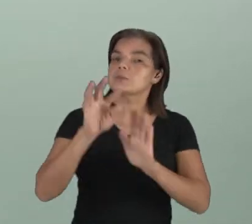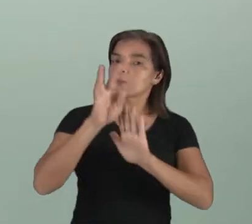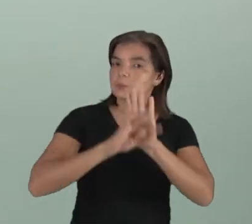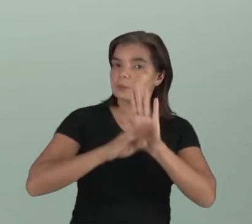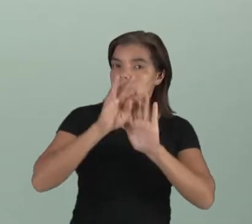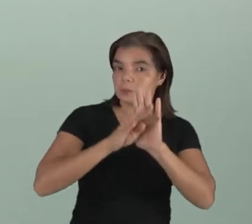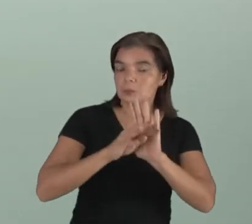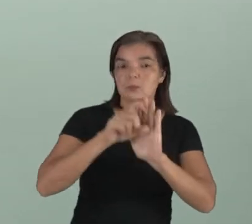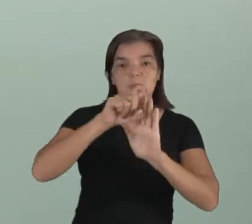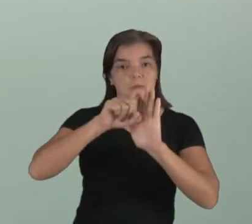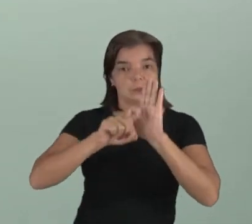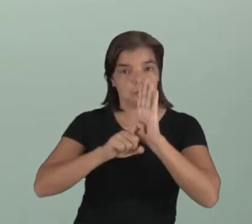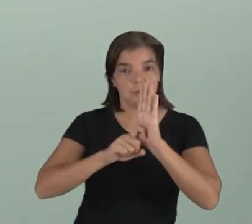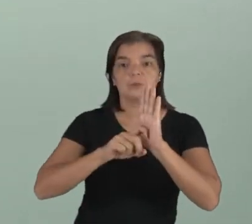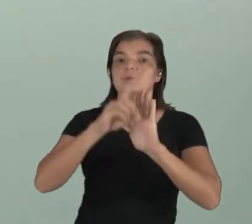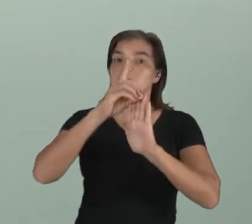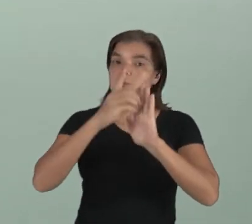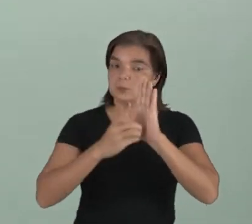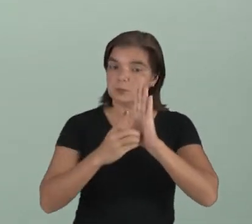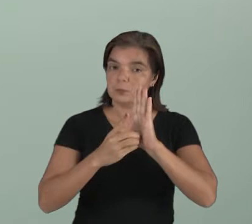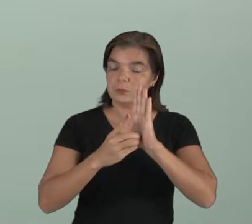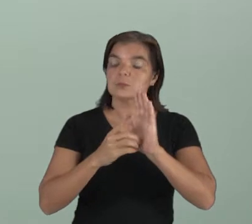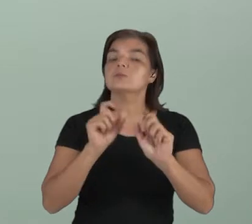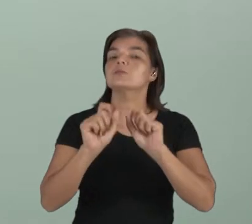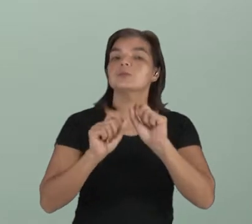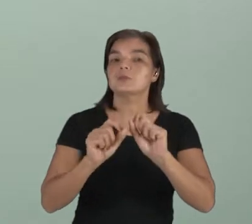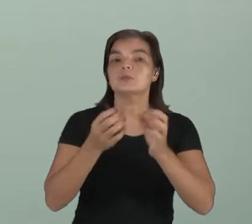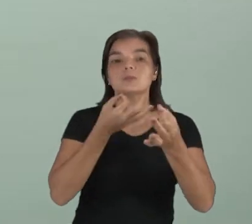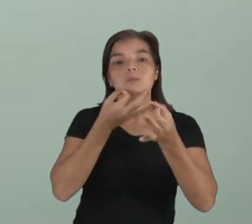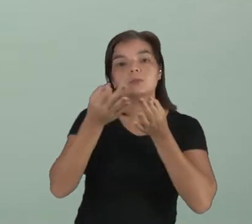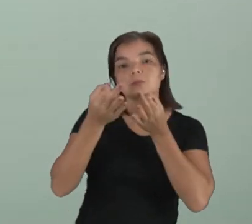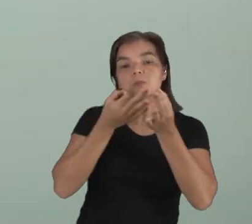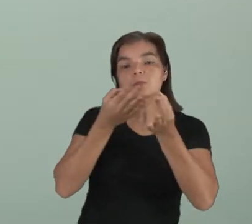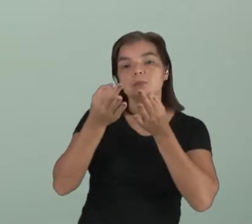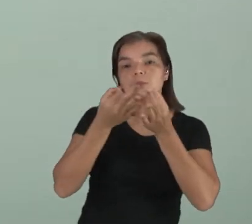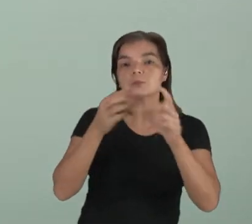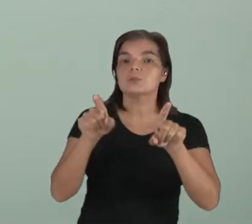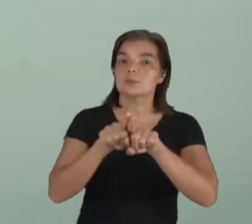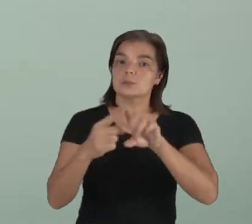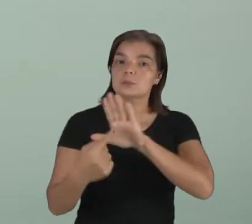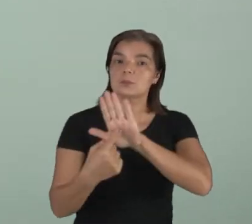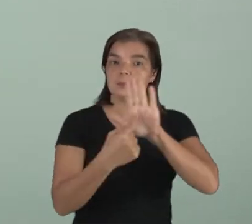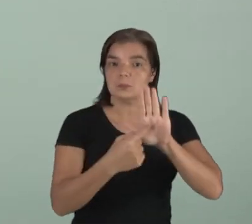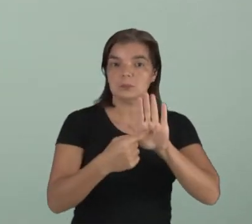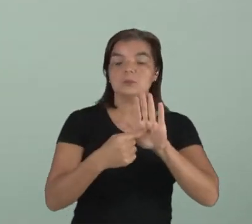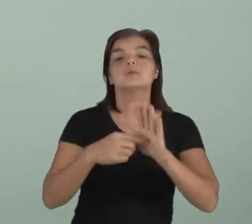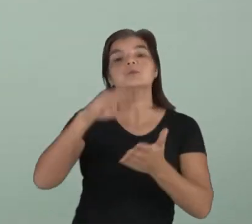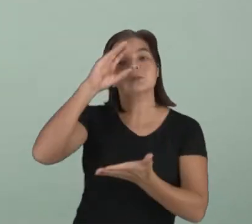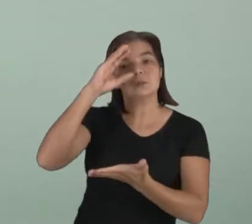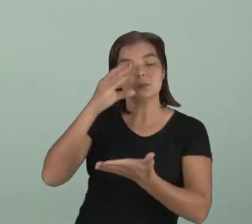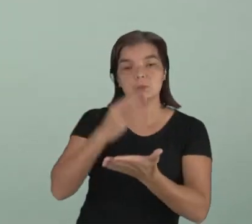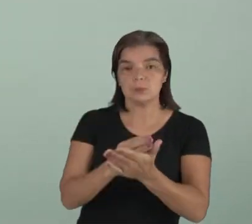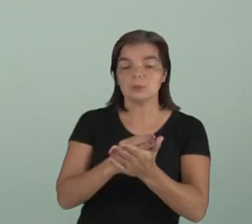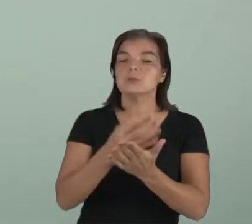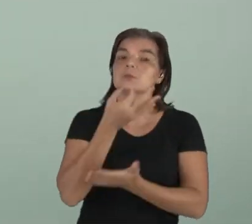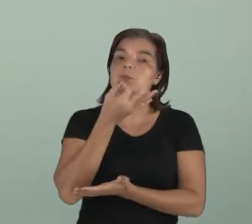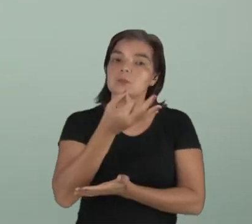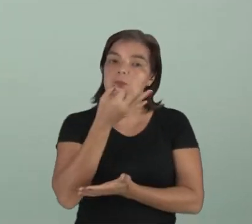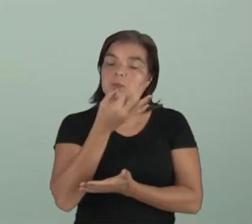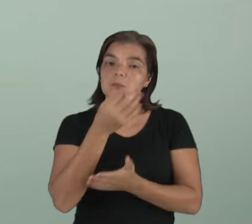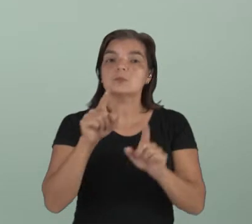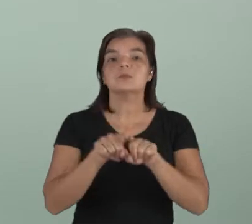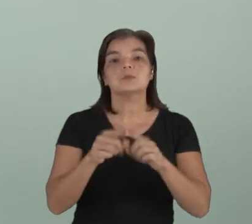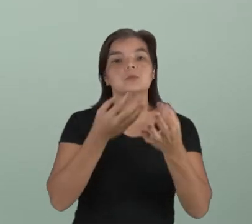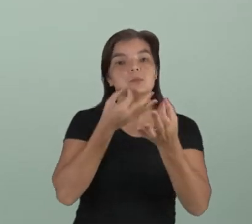argumentativo. Dissertativo porque apresenta uma tese, uma opinião, e argumentativo